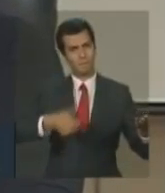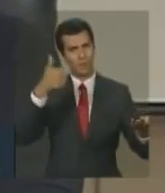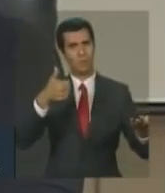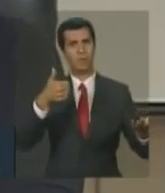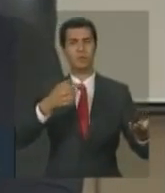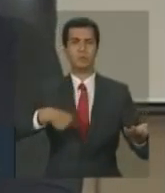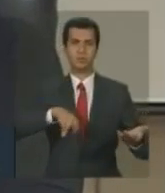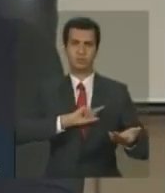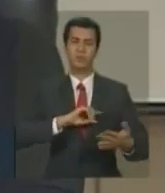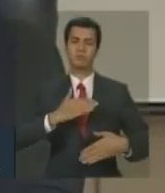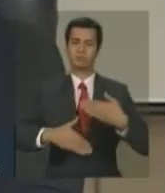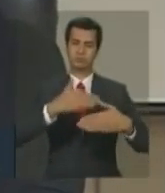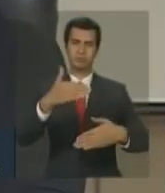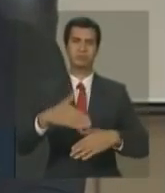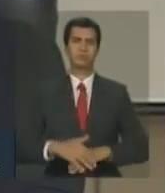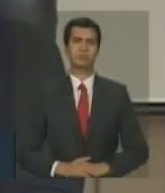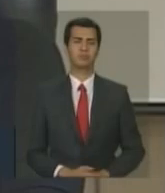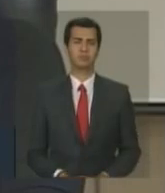como país.